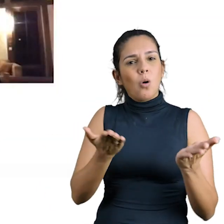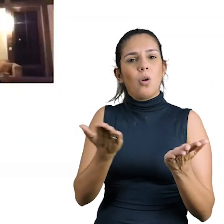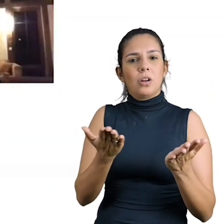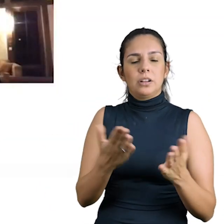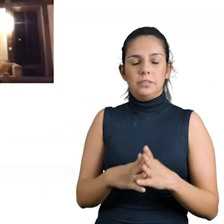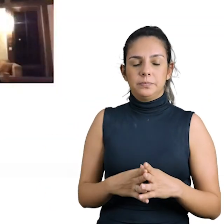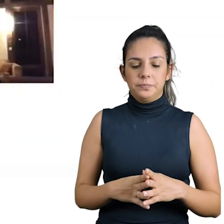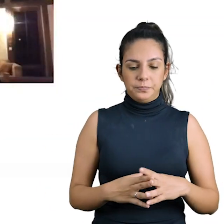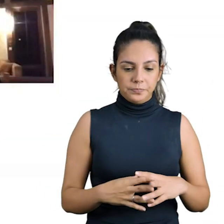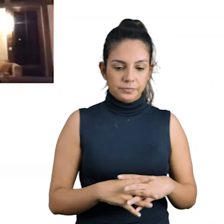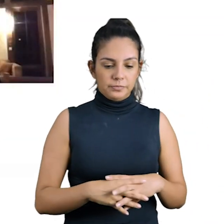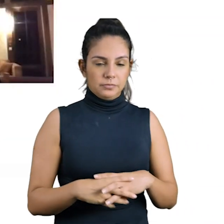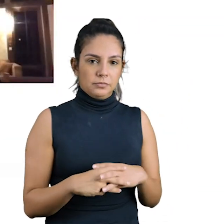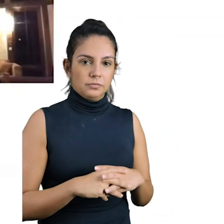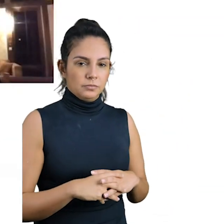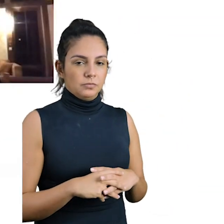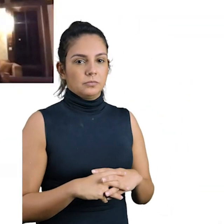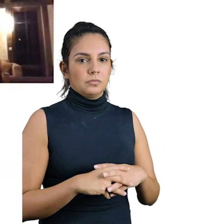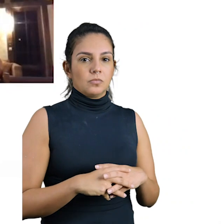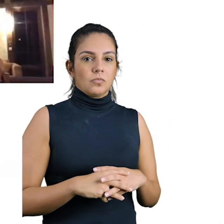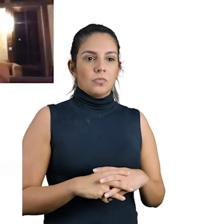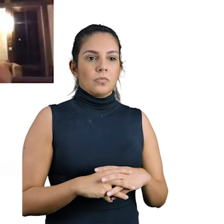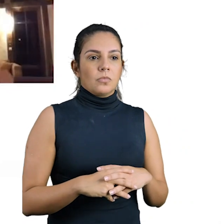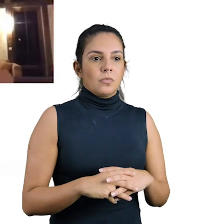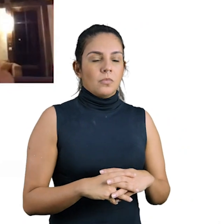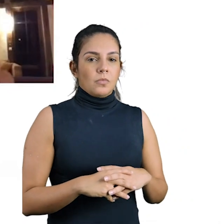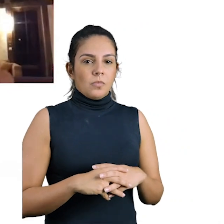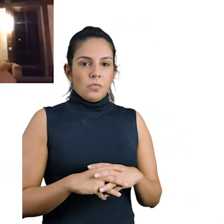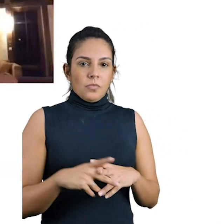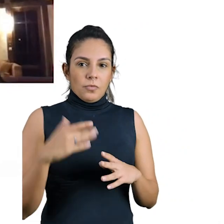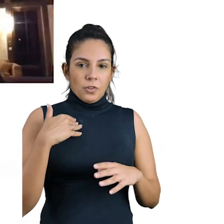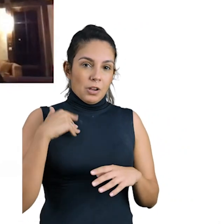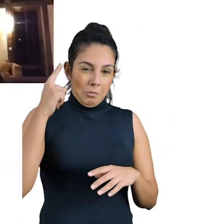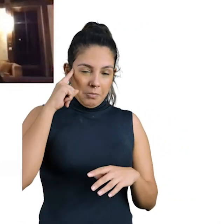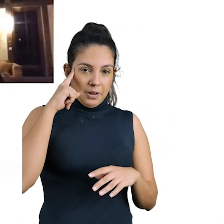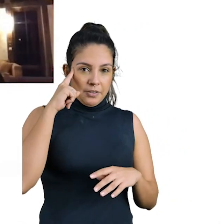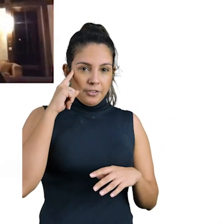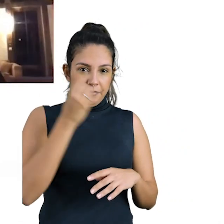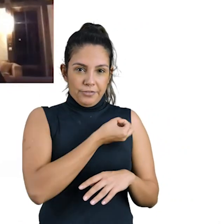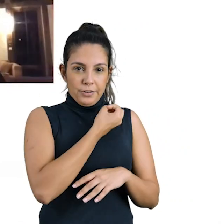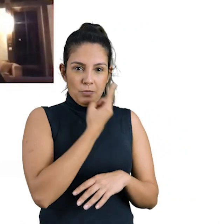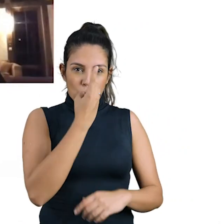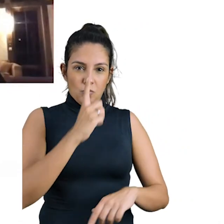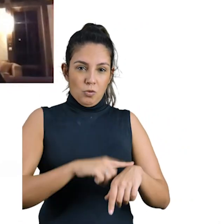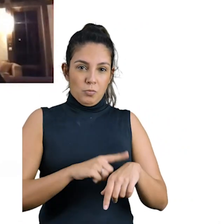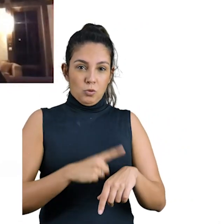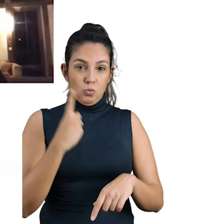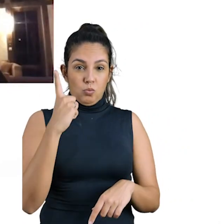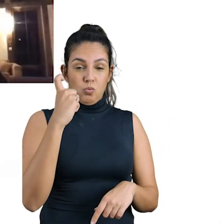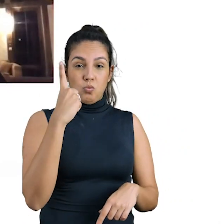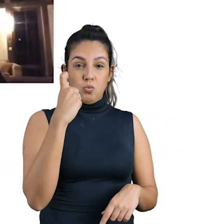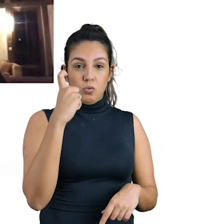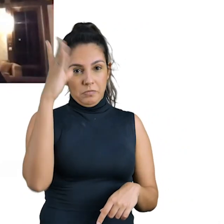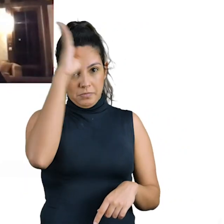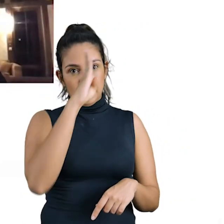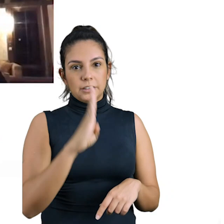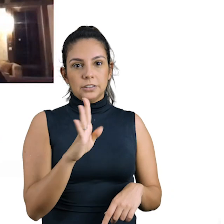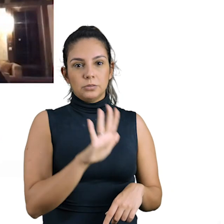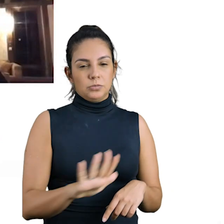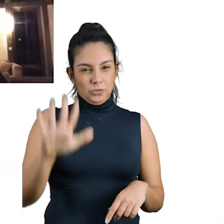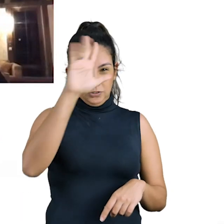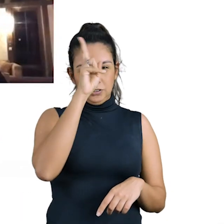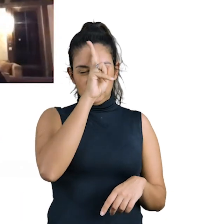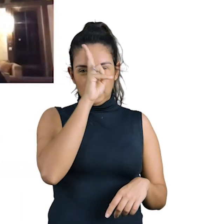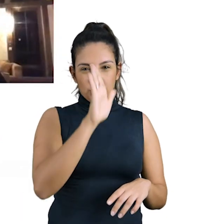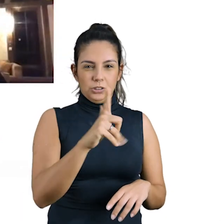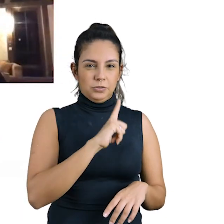momento delicado? Olha, Afonso, eu penso que a gente vive um momento único na história brasileira, né? Nós